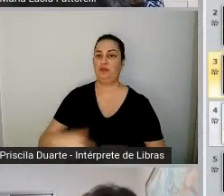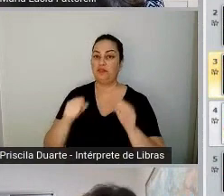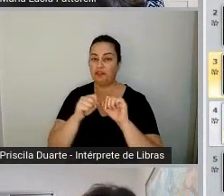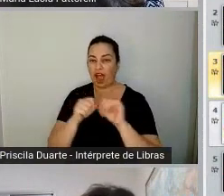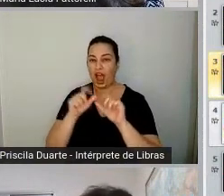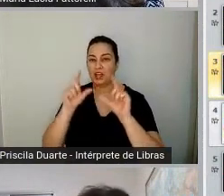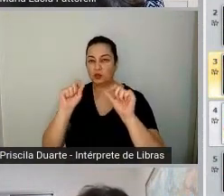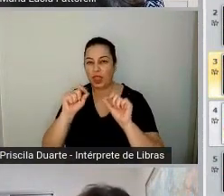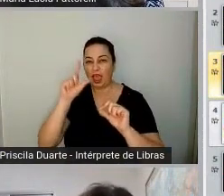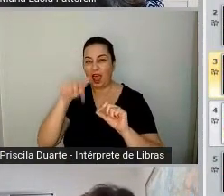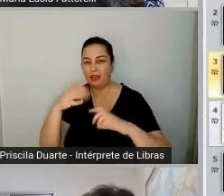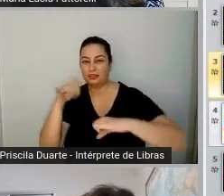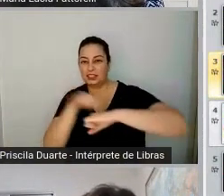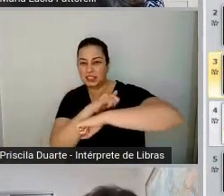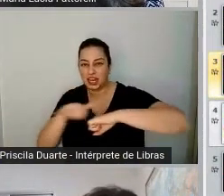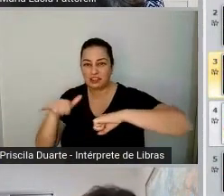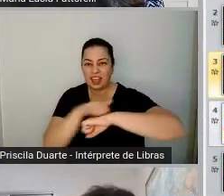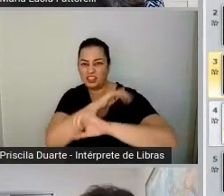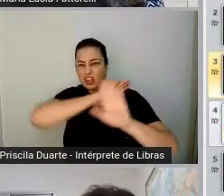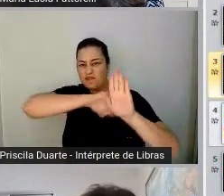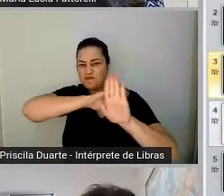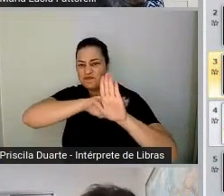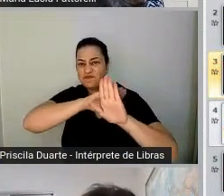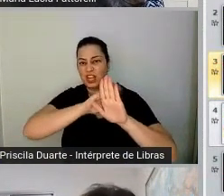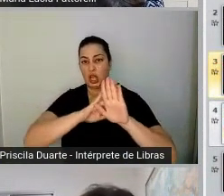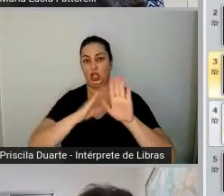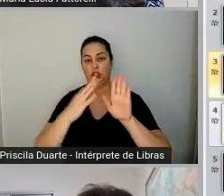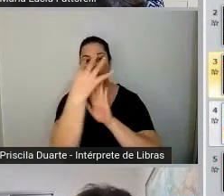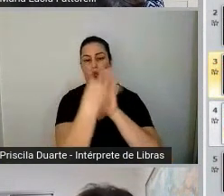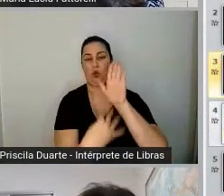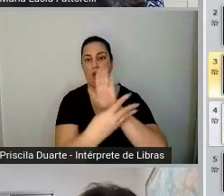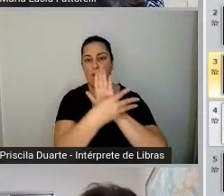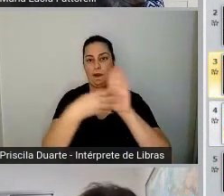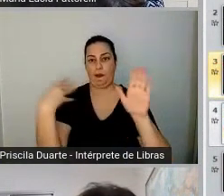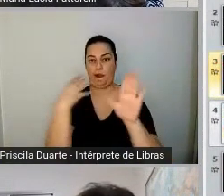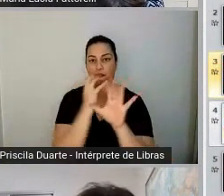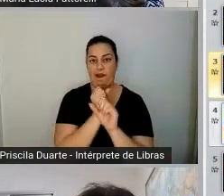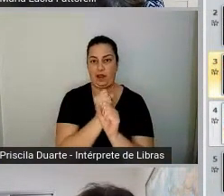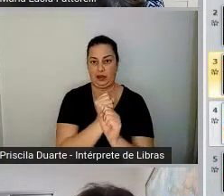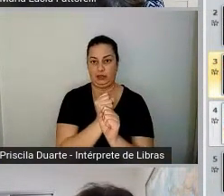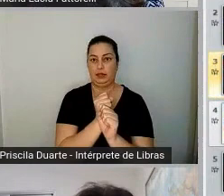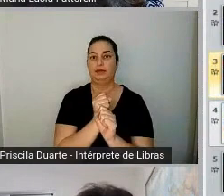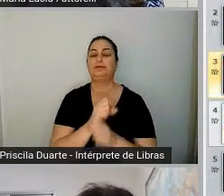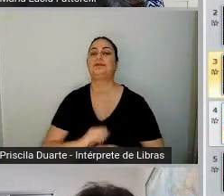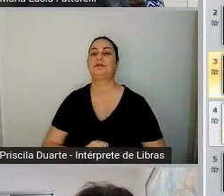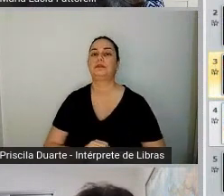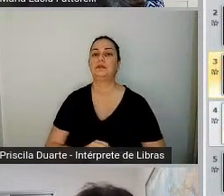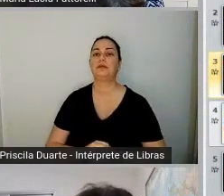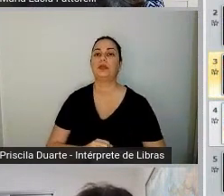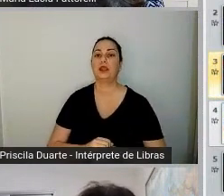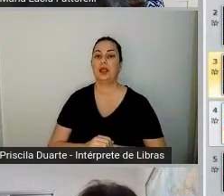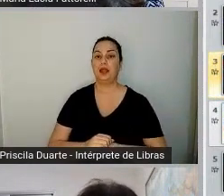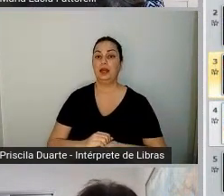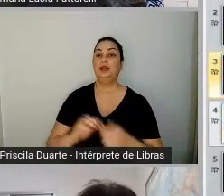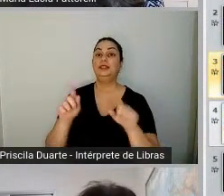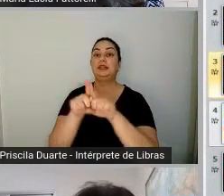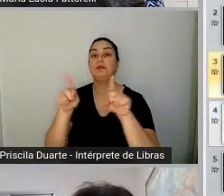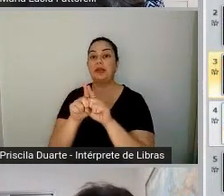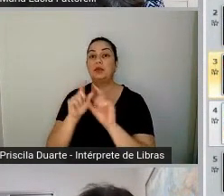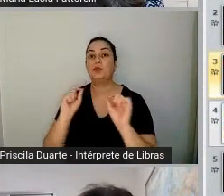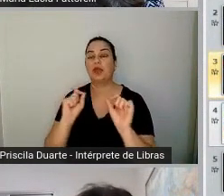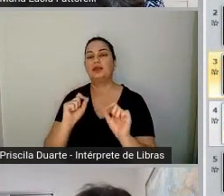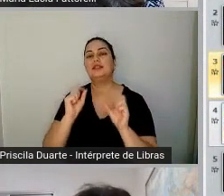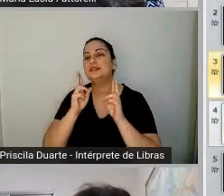Um outro problema desse argumento deles é que eles ignoram que todo ano centenas